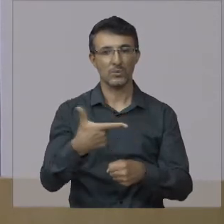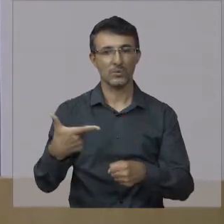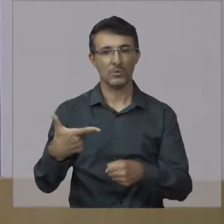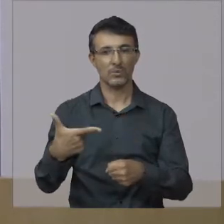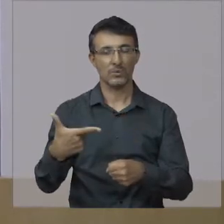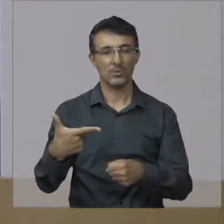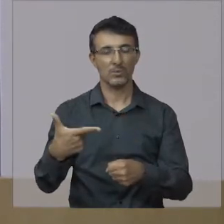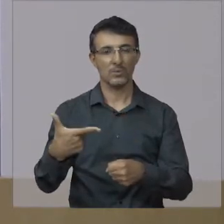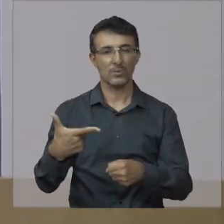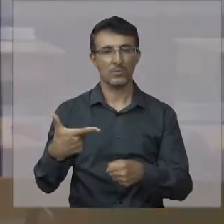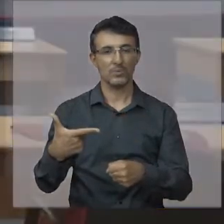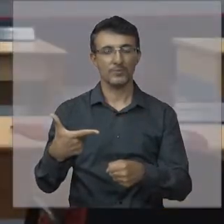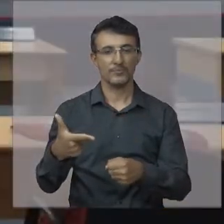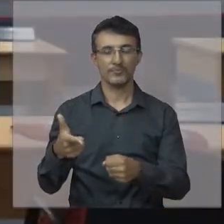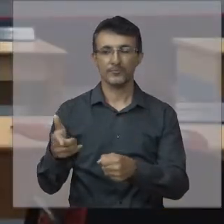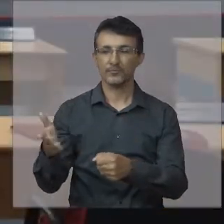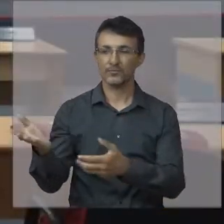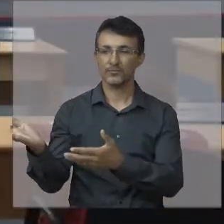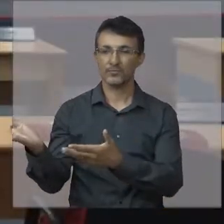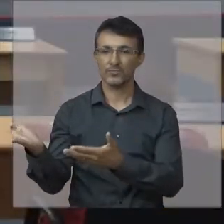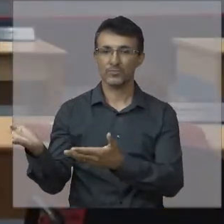e Roberto Chagas.